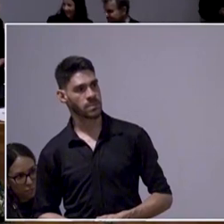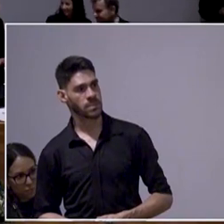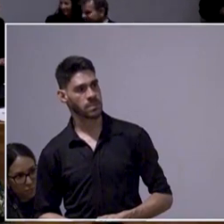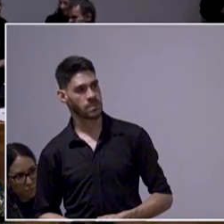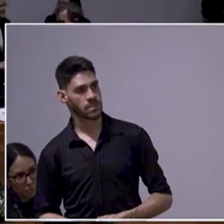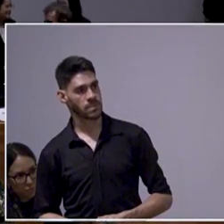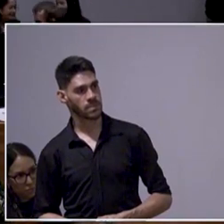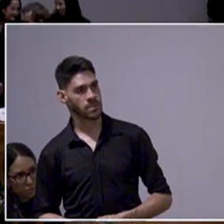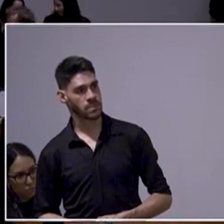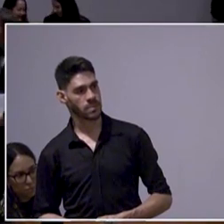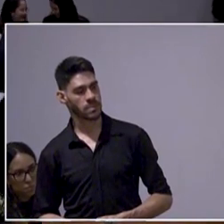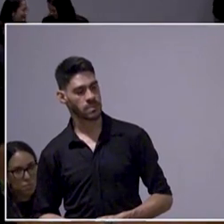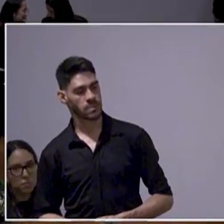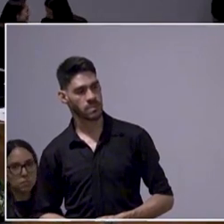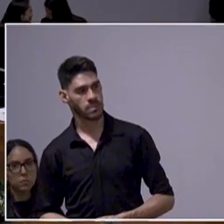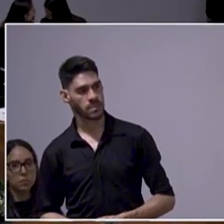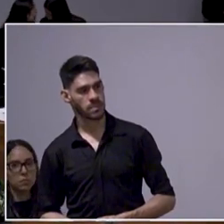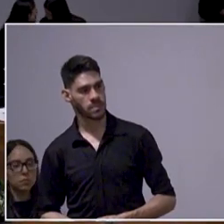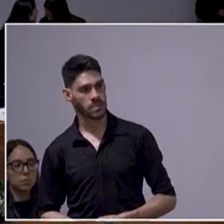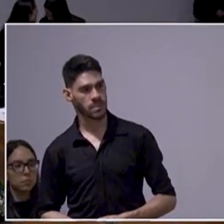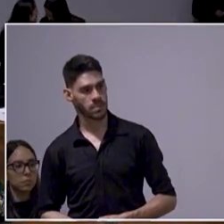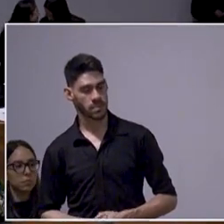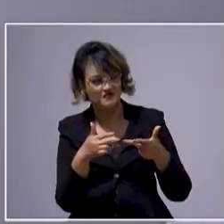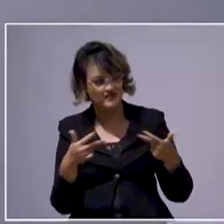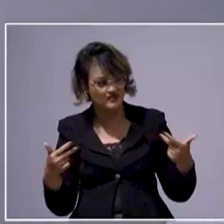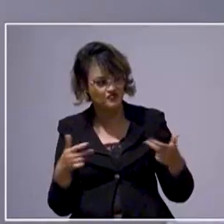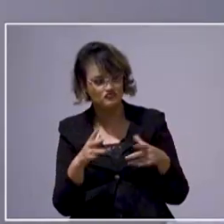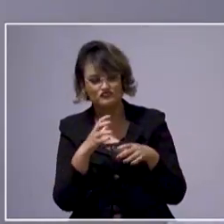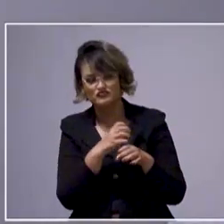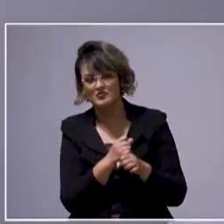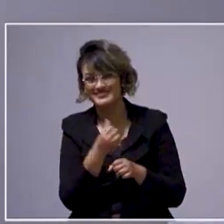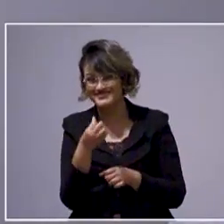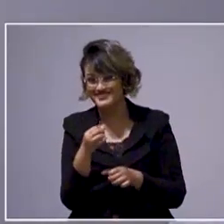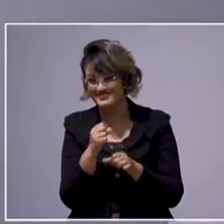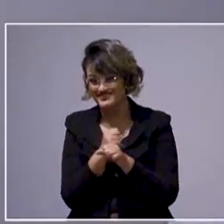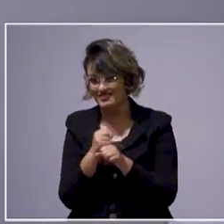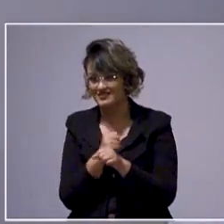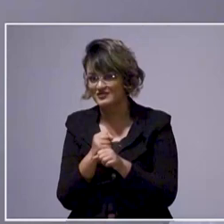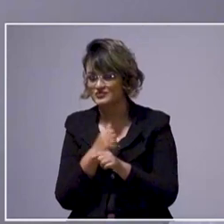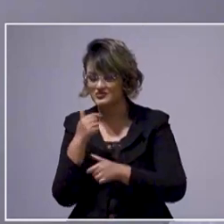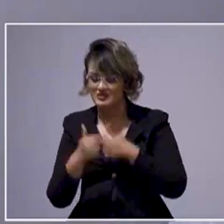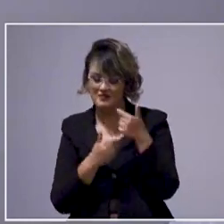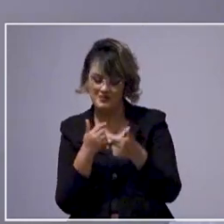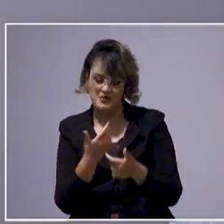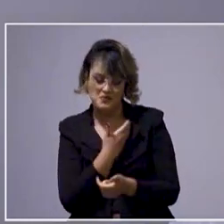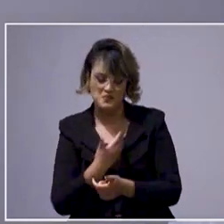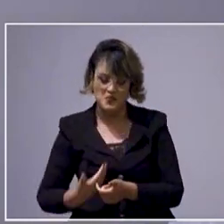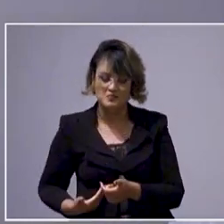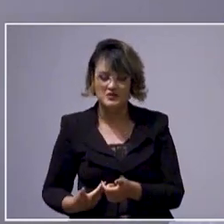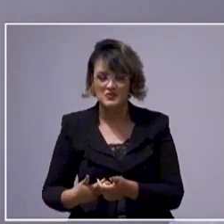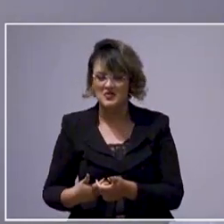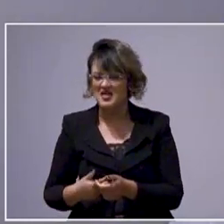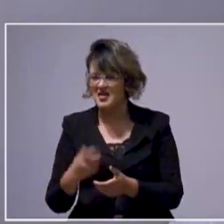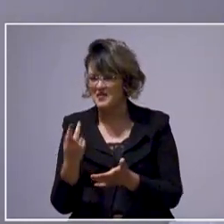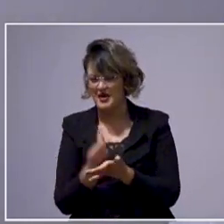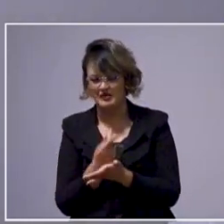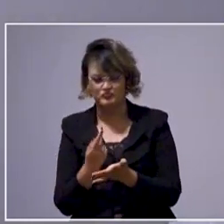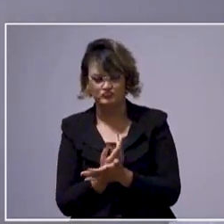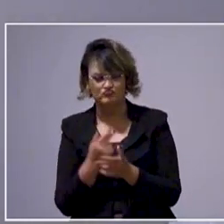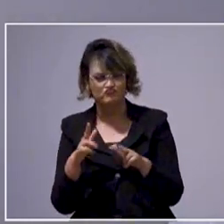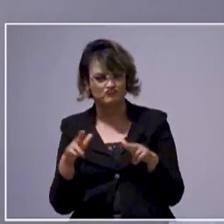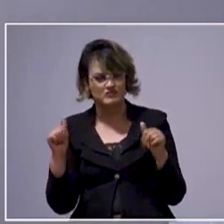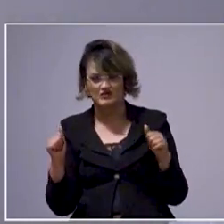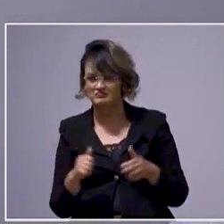da própria existência de Brasília. Para um dos funcionários mais antigos da casa, essa história só foi possível com a competência